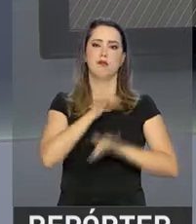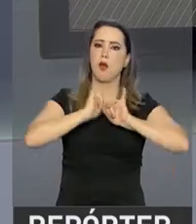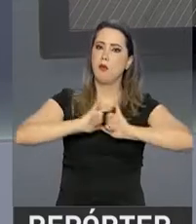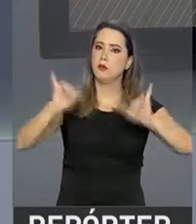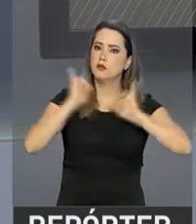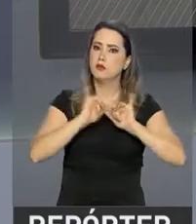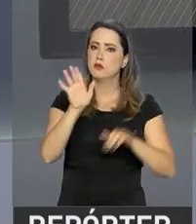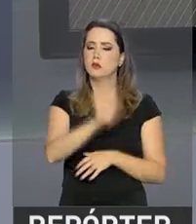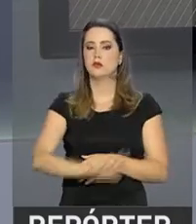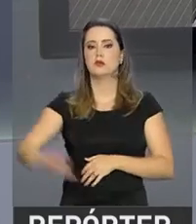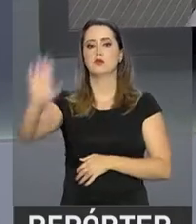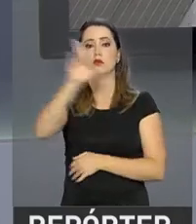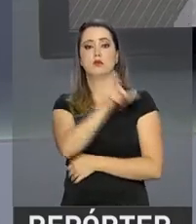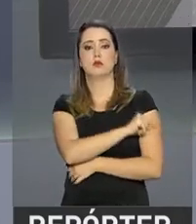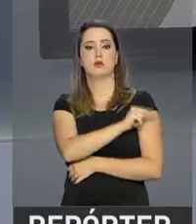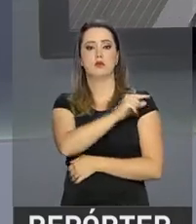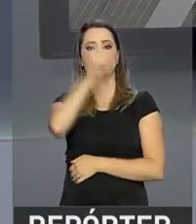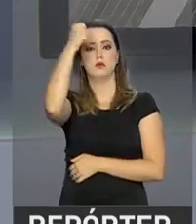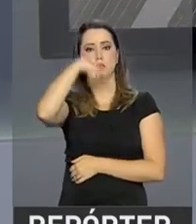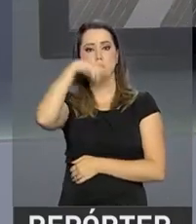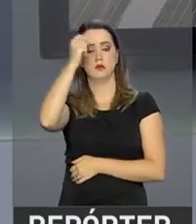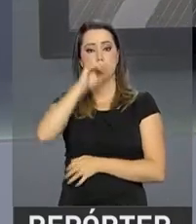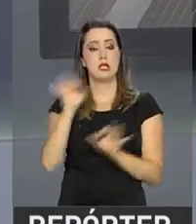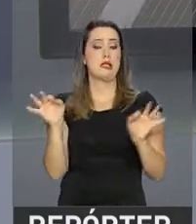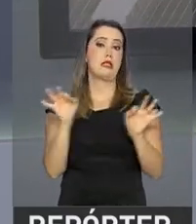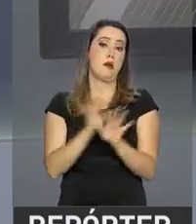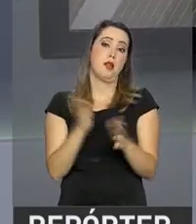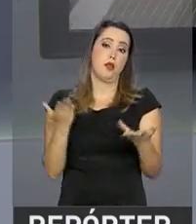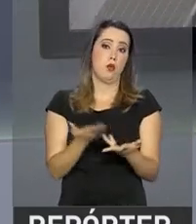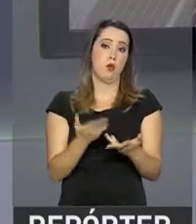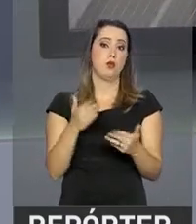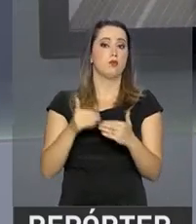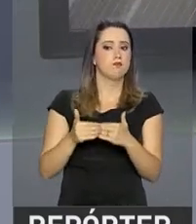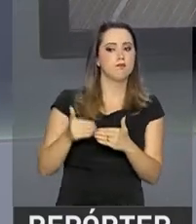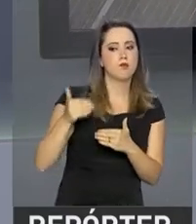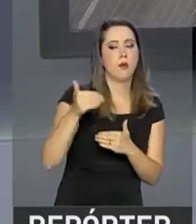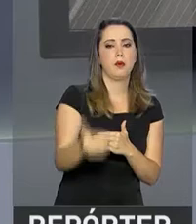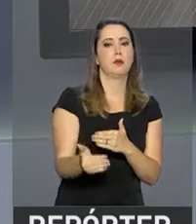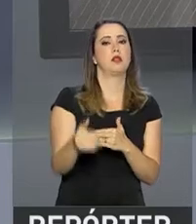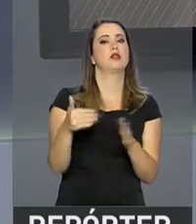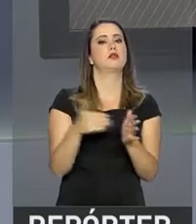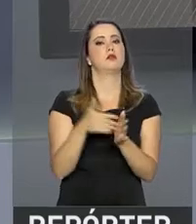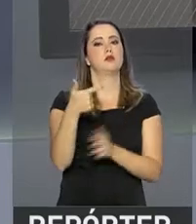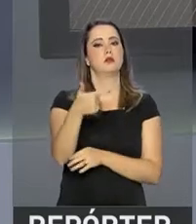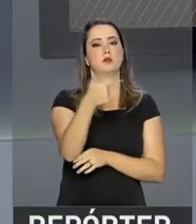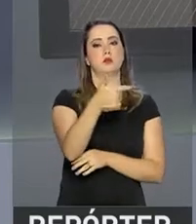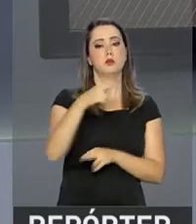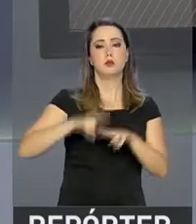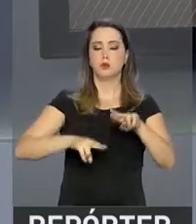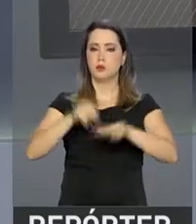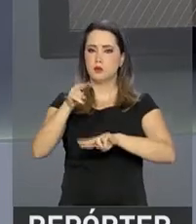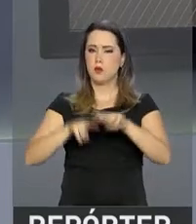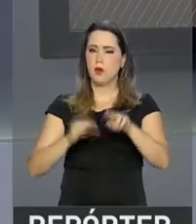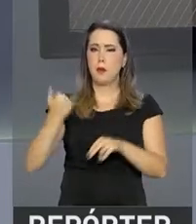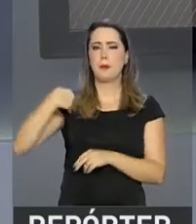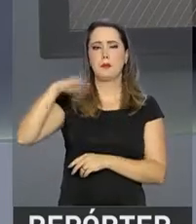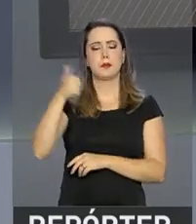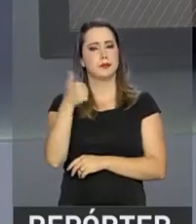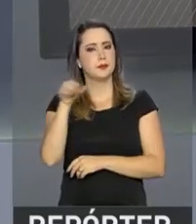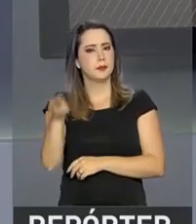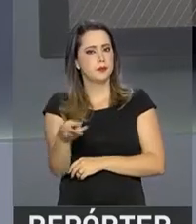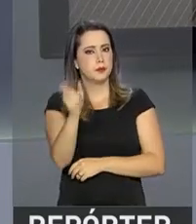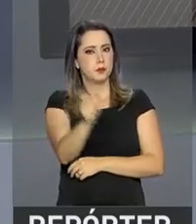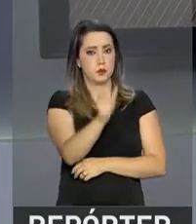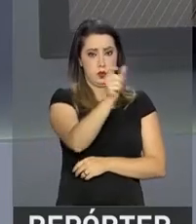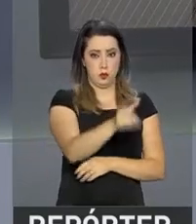a campanha nacional de vacinação contra a gripe que terminaria hoje foi prorrogada para 22 de junho mais de 11 milhões de pessoas